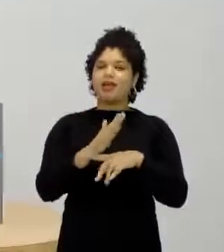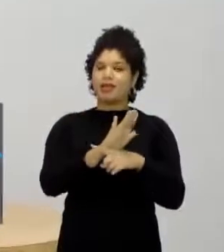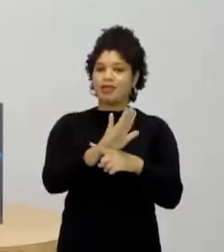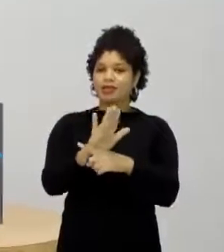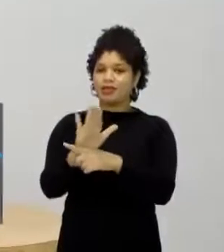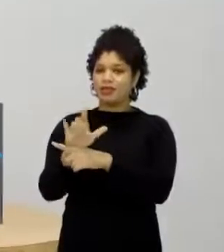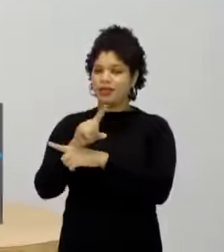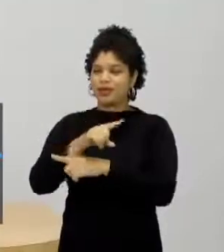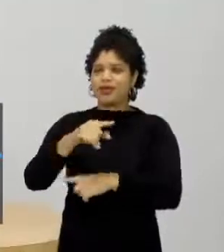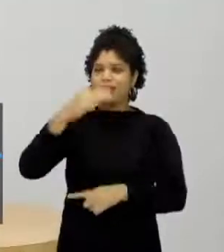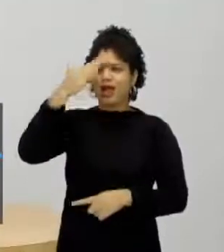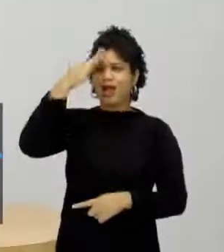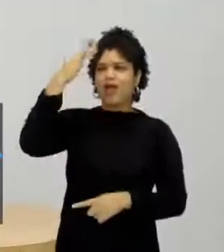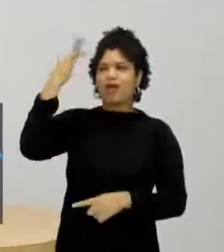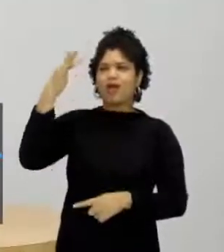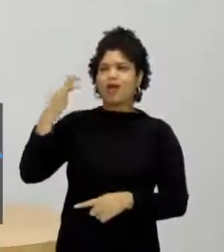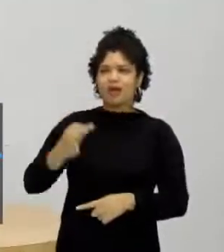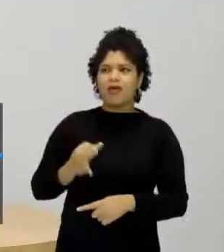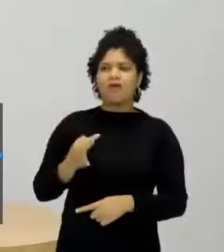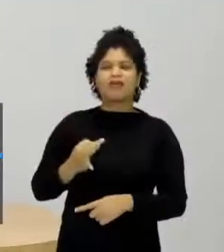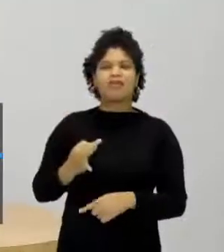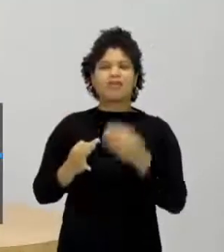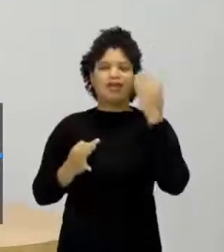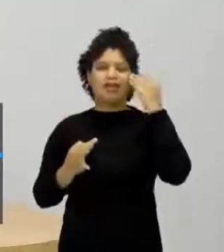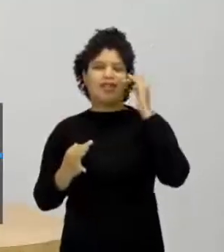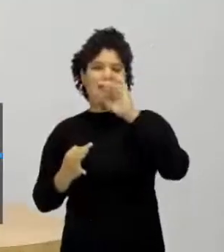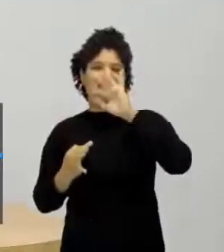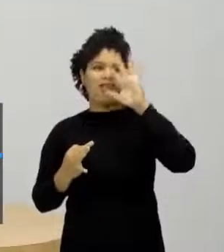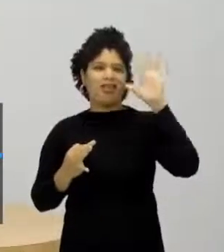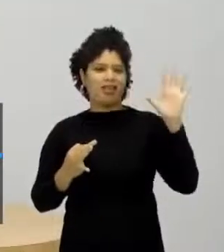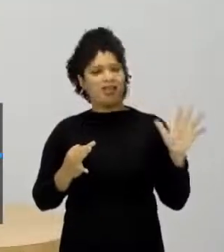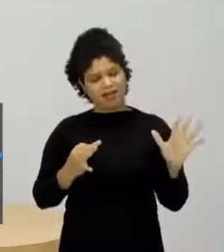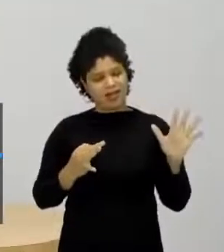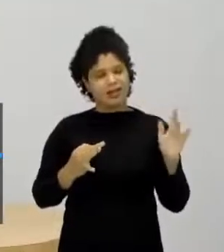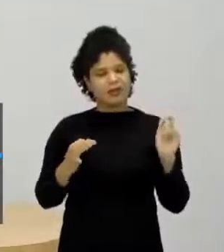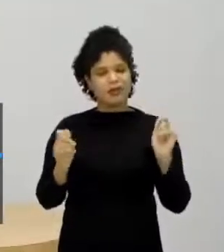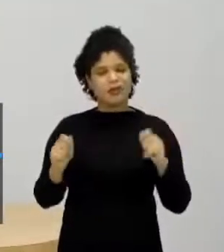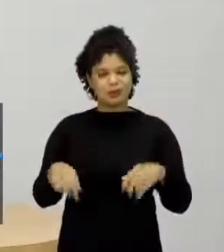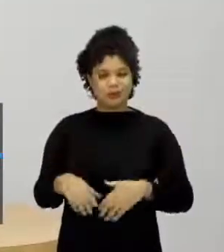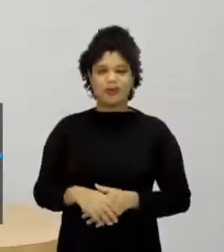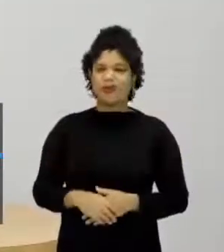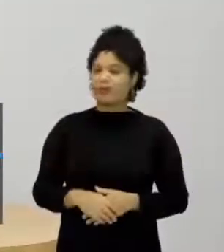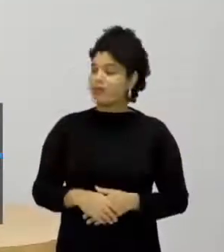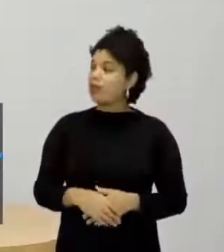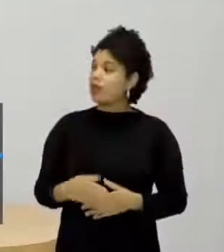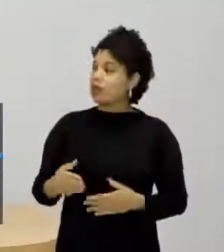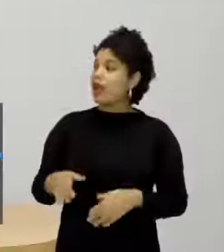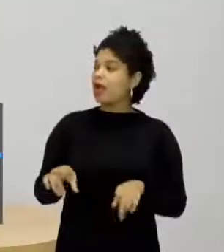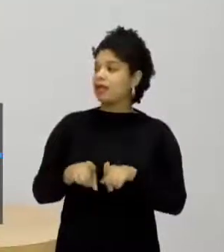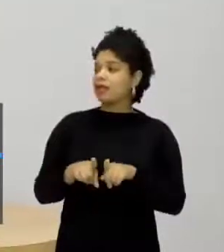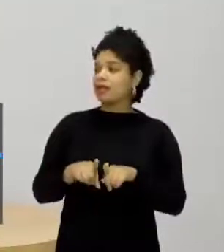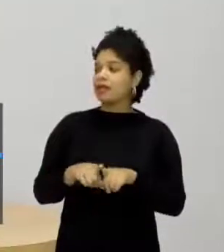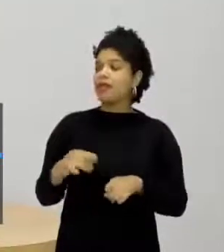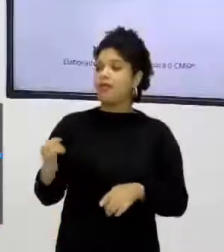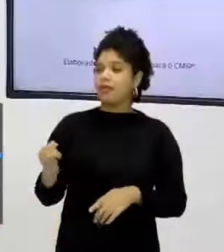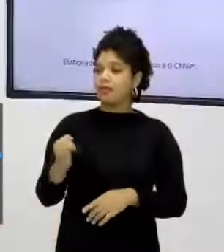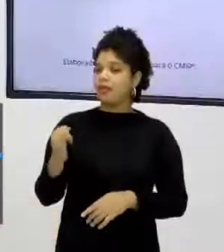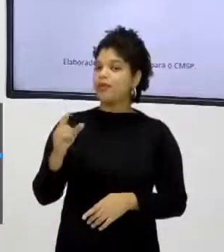conseguem ver em que momento do conteúdo vocês estão com dúvida. E aí, Giba, a nossa máxima.